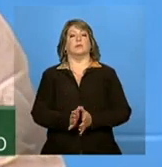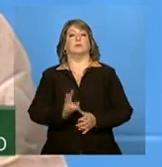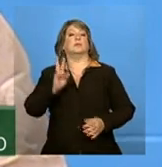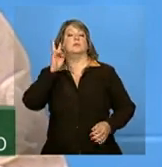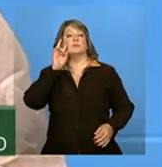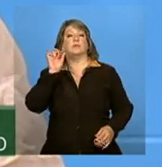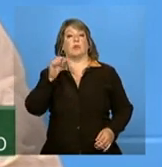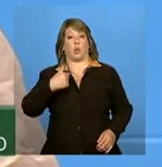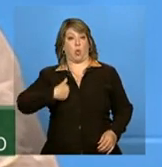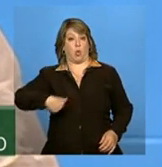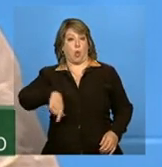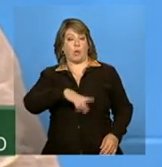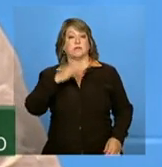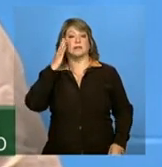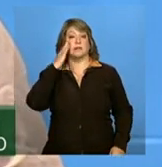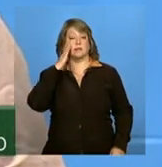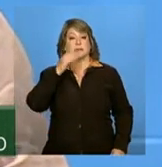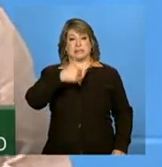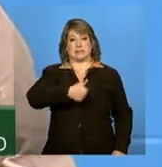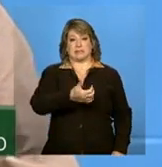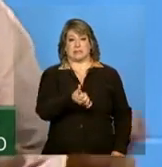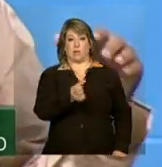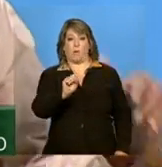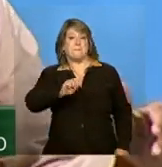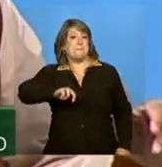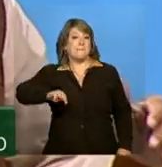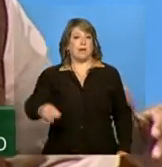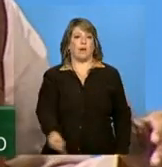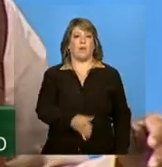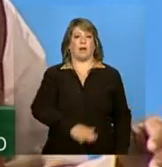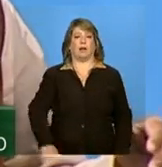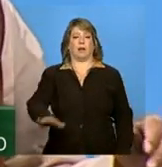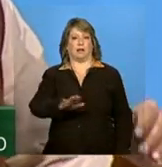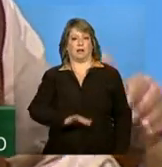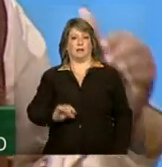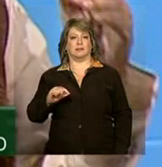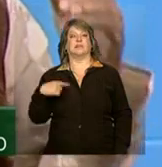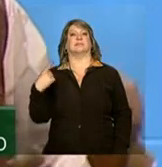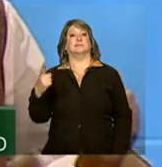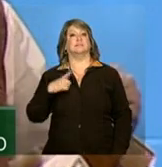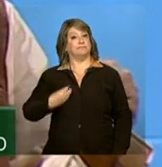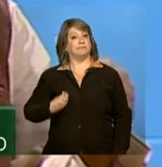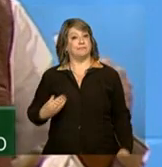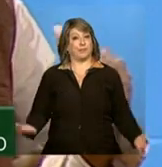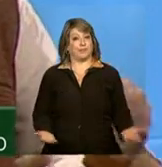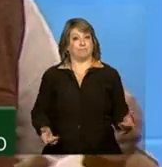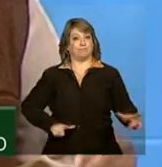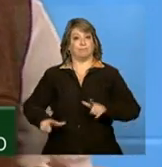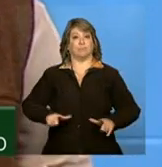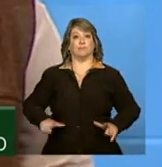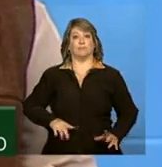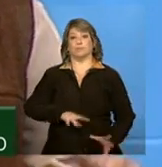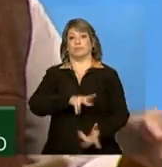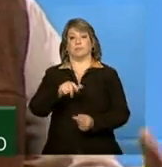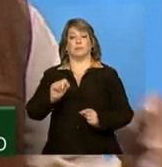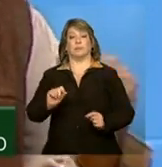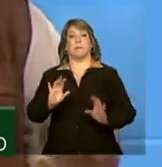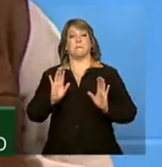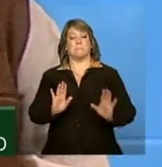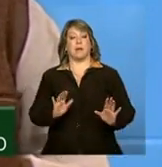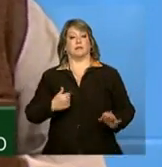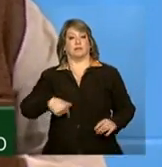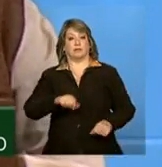é que nós sabemos que 168 milhões de crianças ativamente trabalham hoje em dia, mas a estimativa